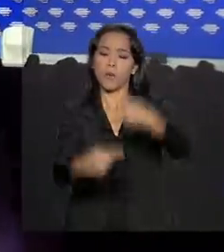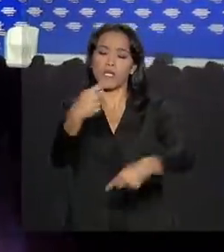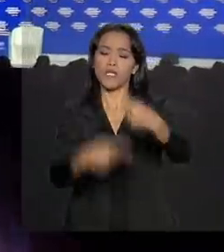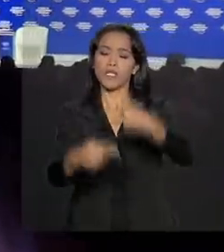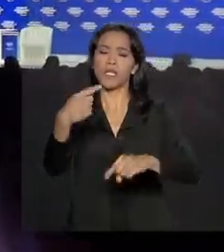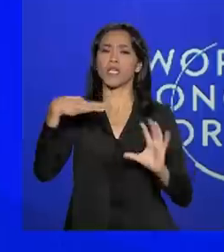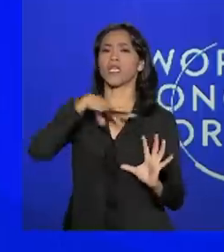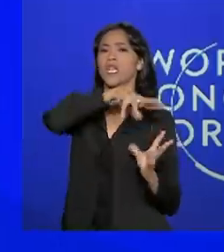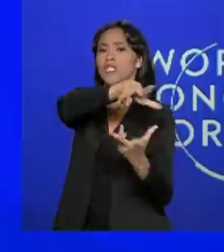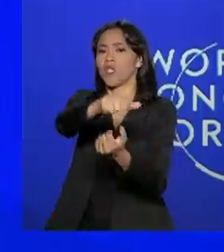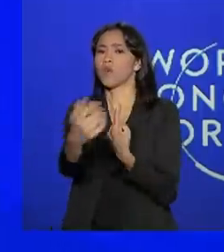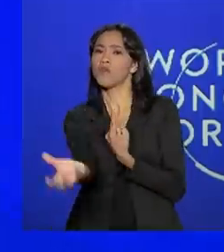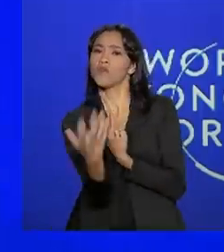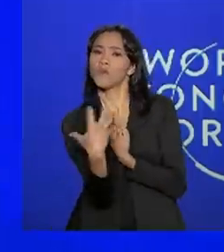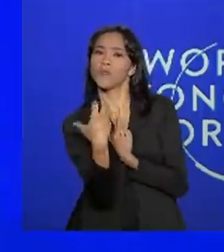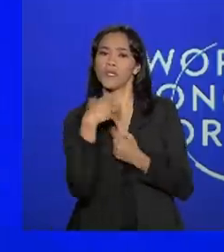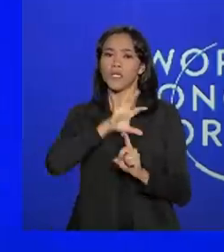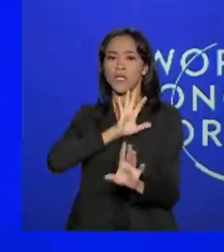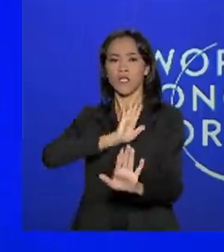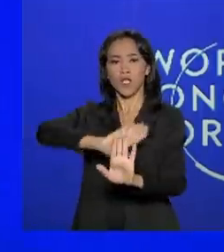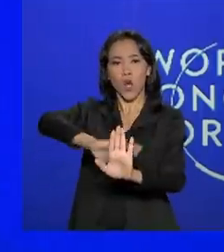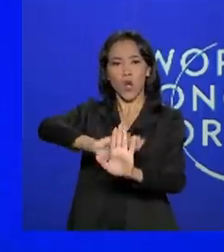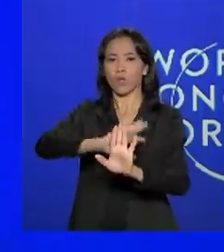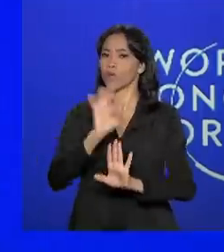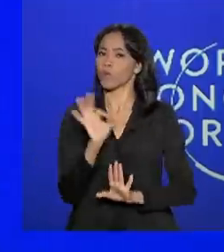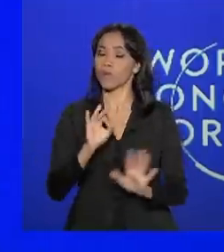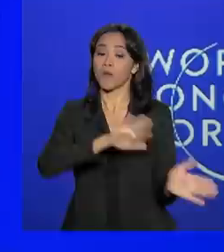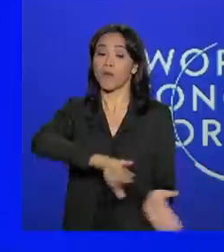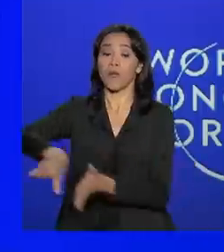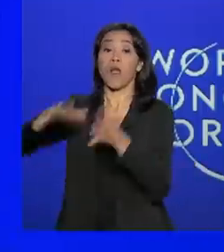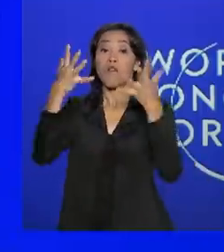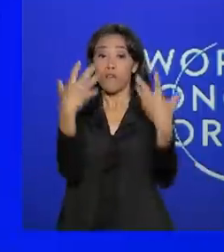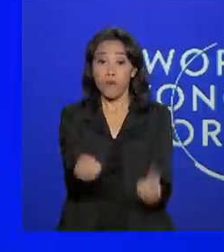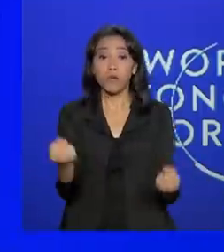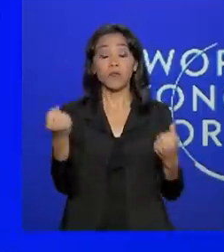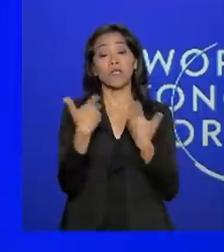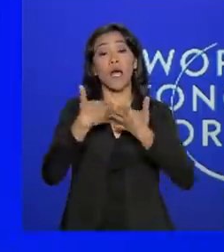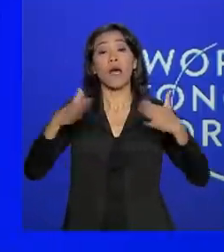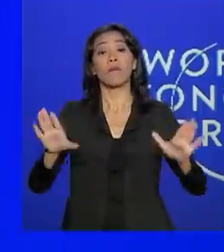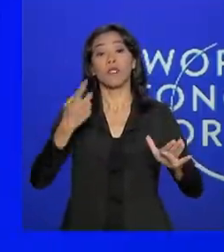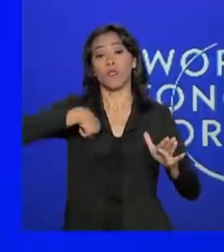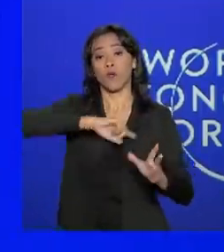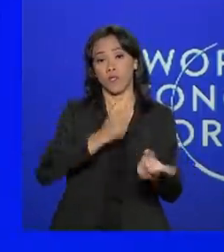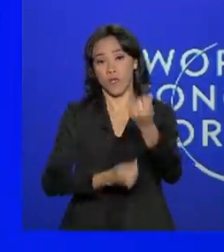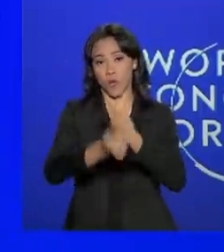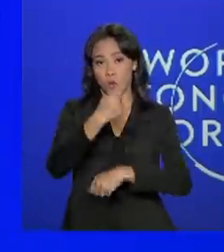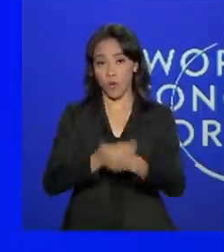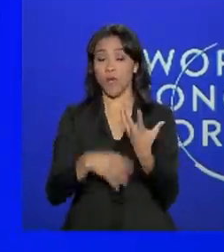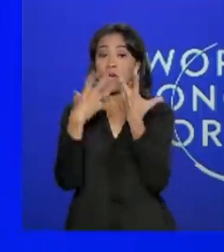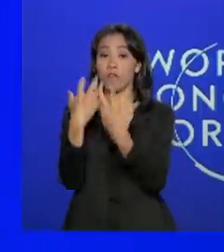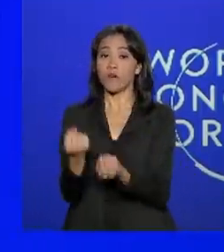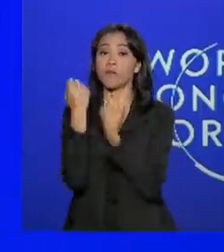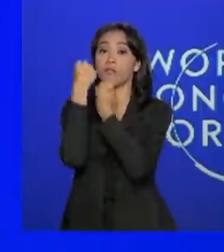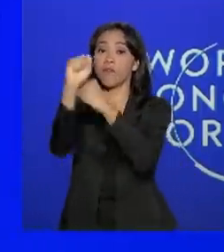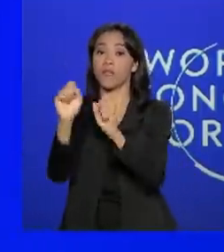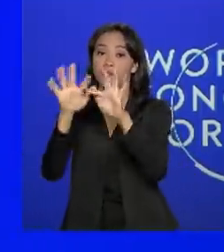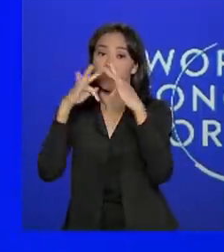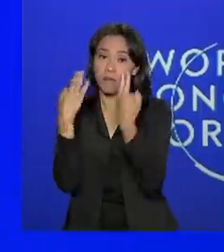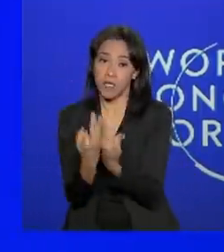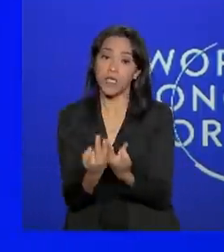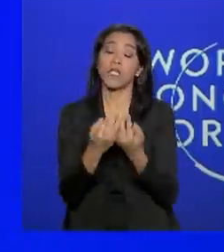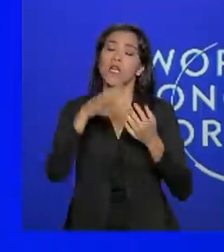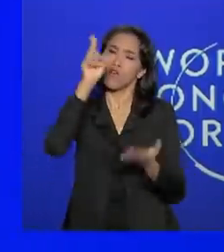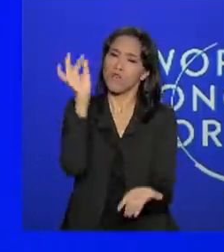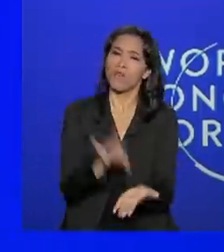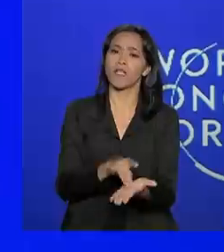ideológico. Vamos resgatar nossos valores e abrir nossa economia. Vamos defender a família, os verdadeiros direitos